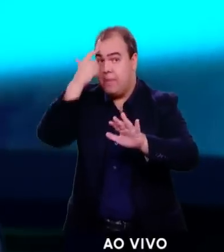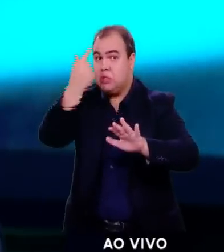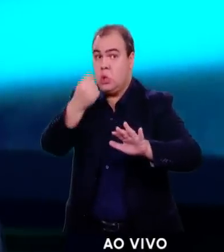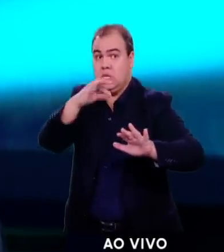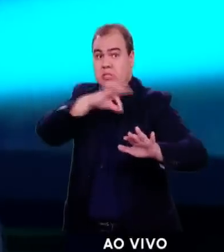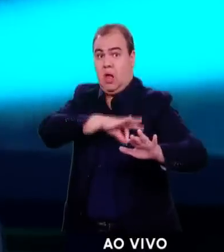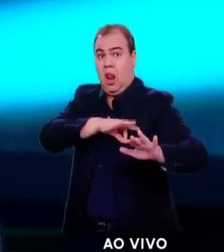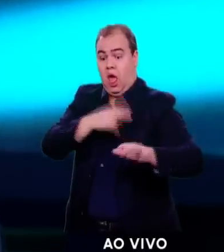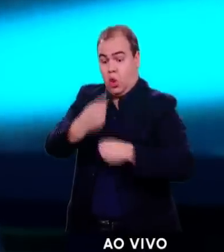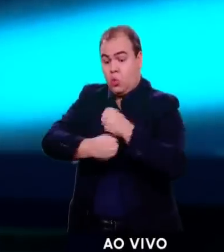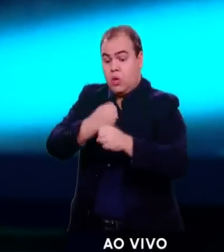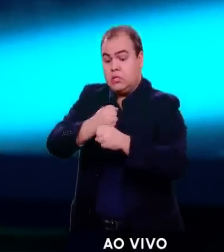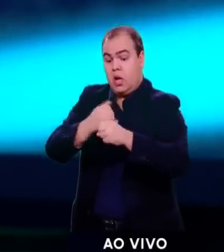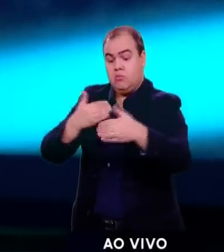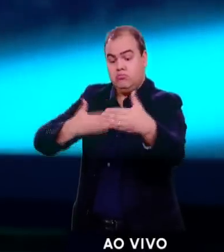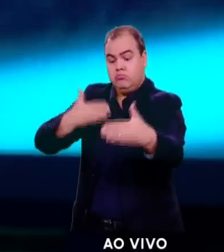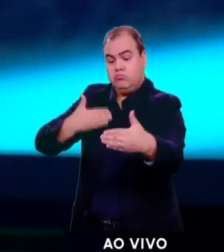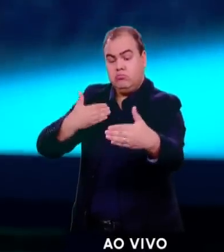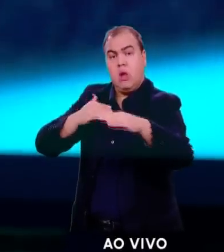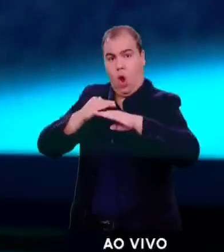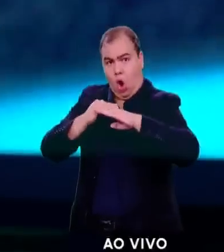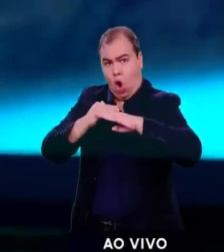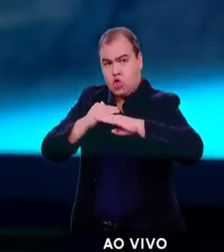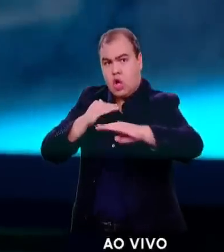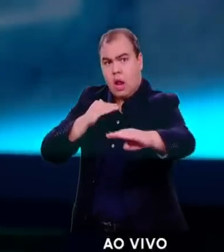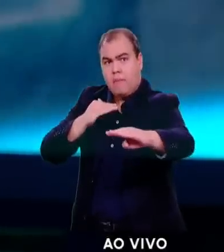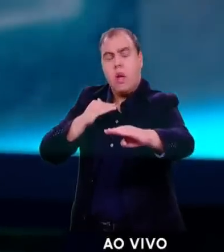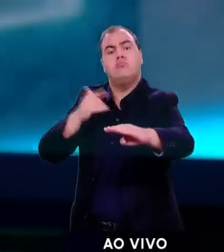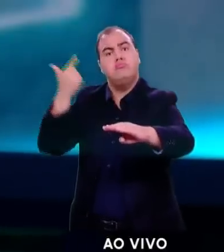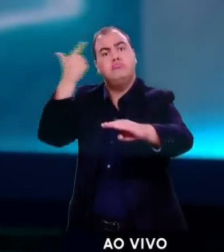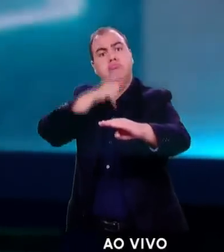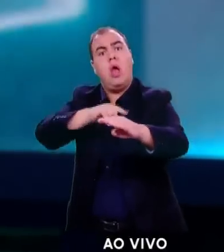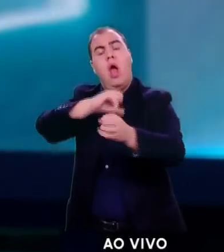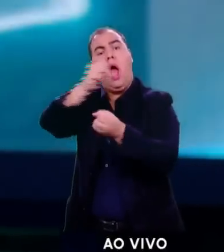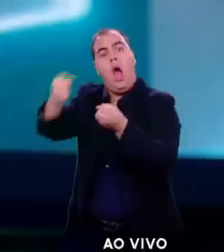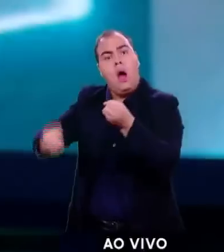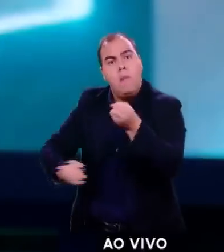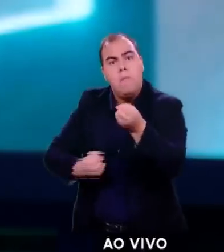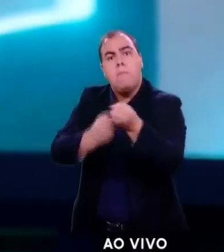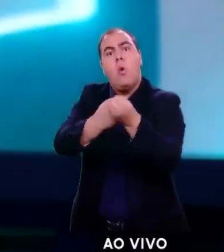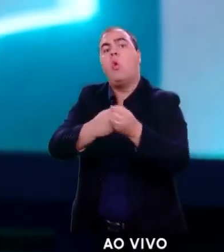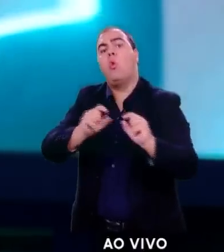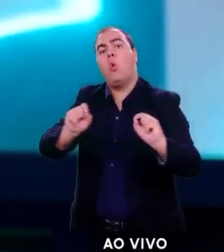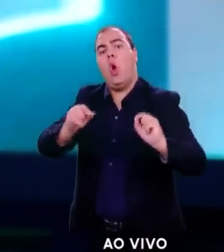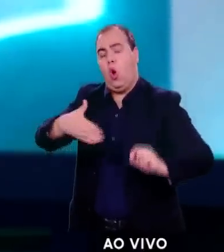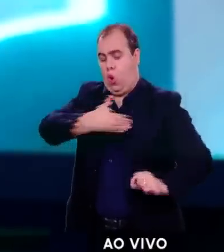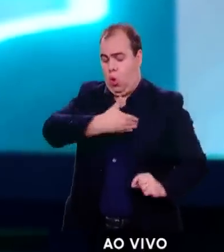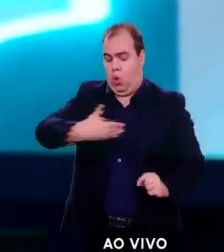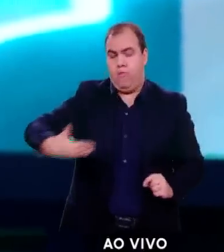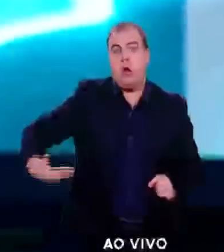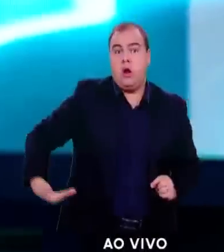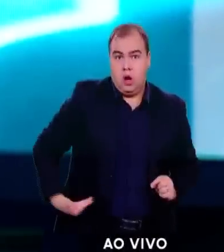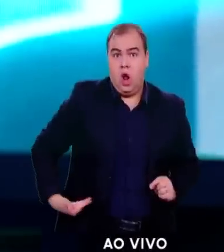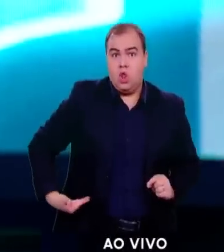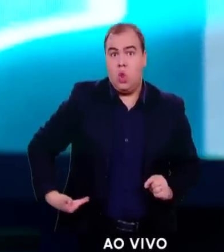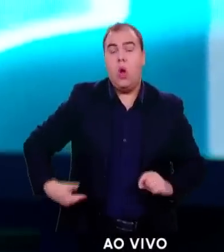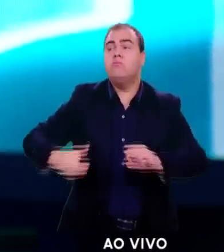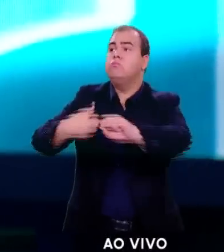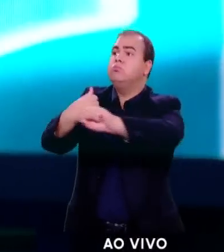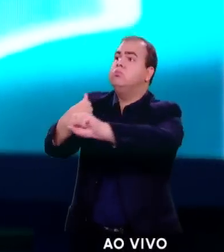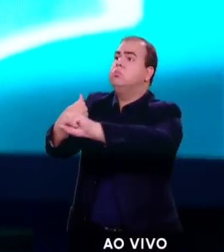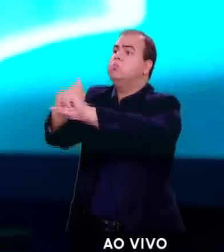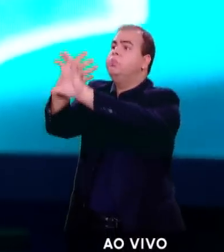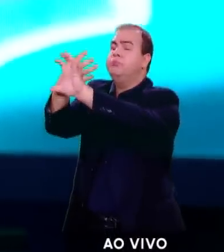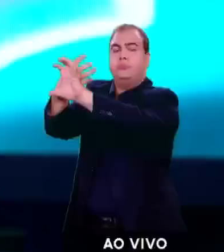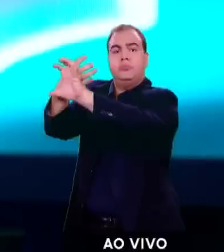dois anos e conseguimos isso com o apoio de todos os governadores é numa vídeo conferência